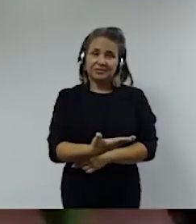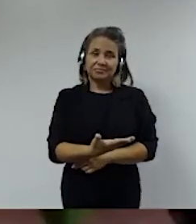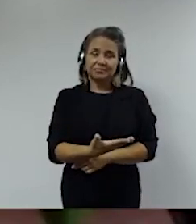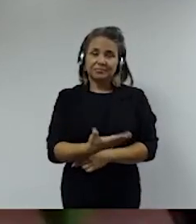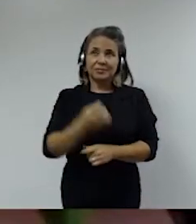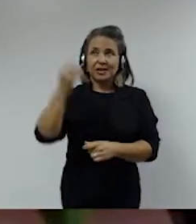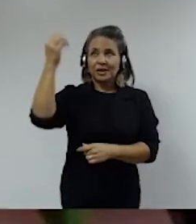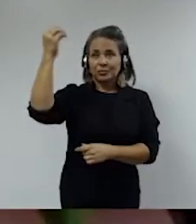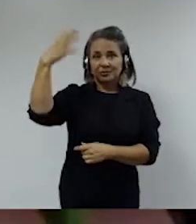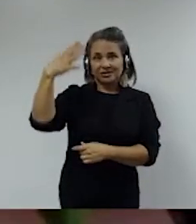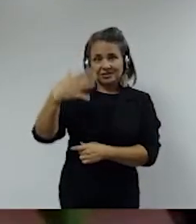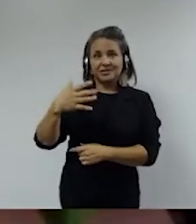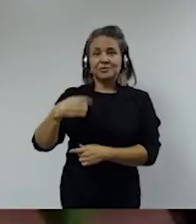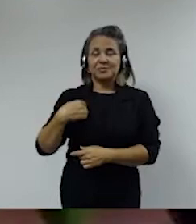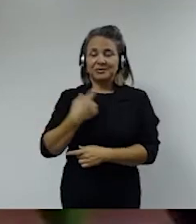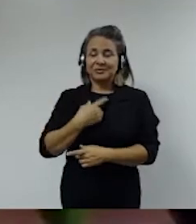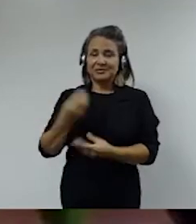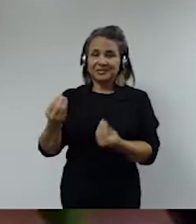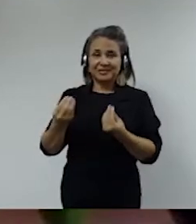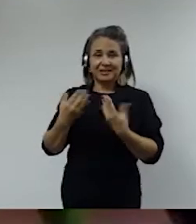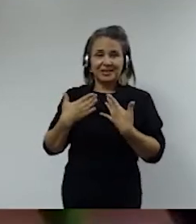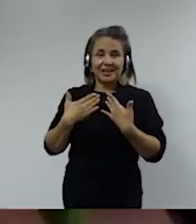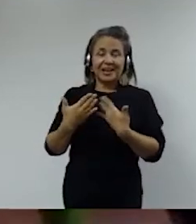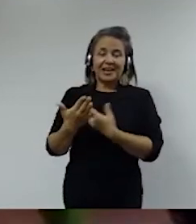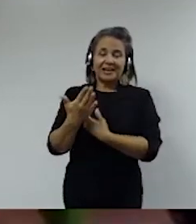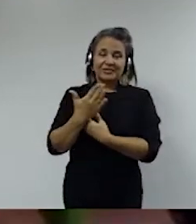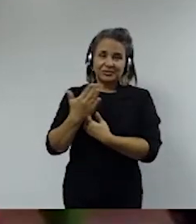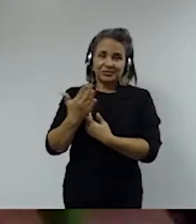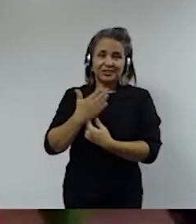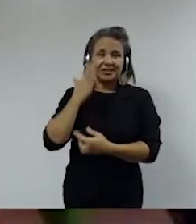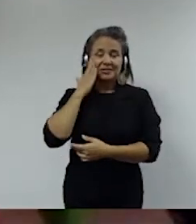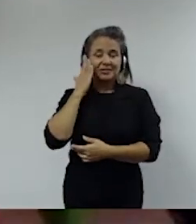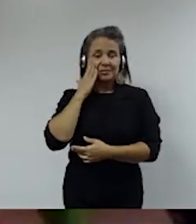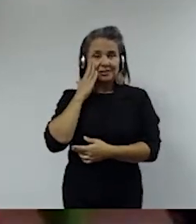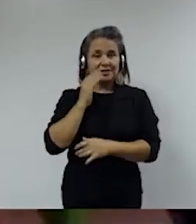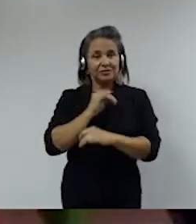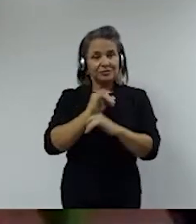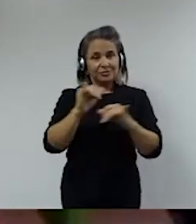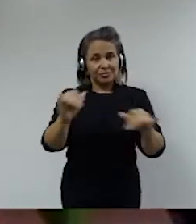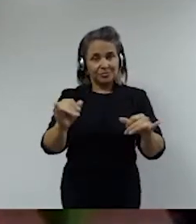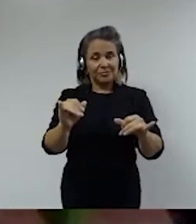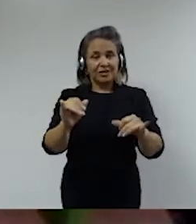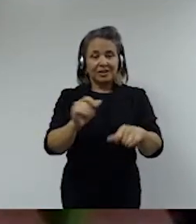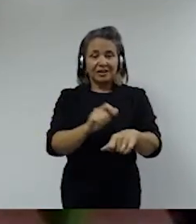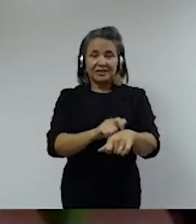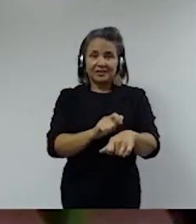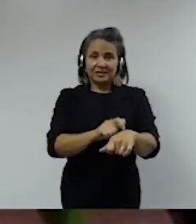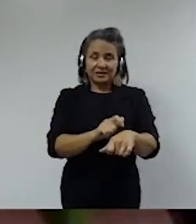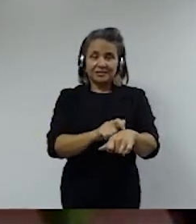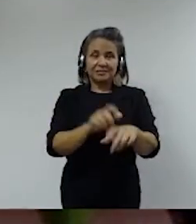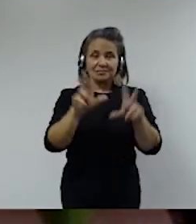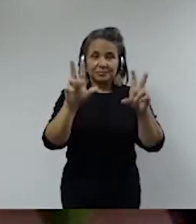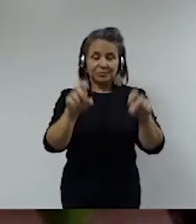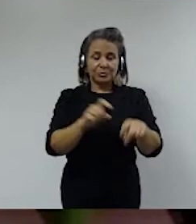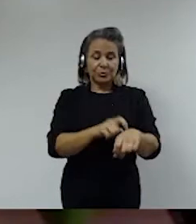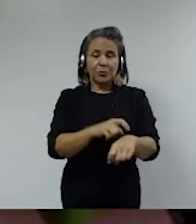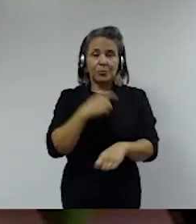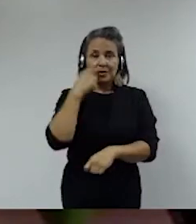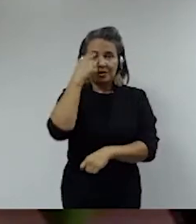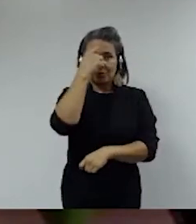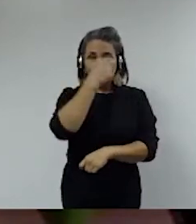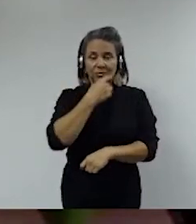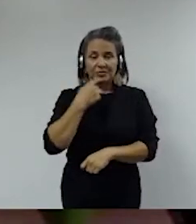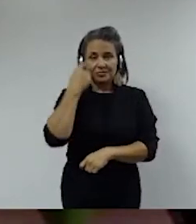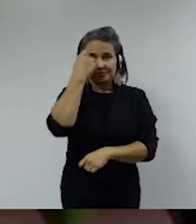boa iluminação para nos brindar com os seus saberes e informo que o nosso painel tem impreterivelmente a duração de 1